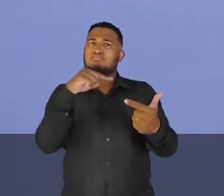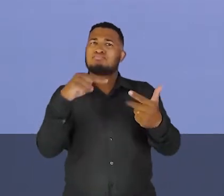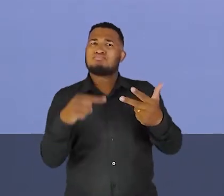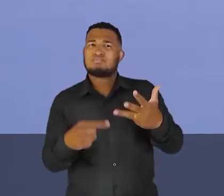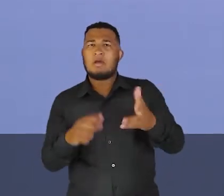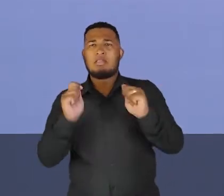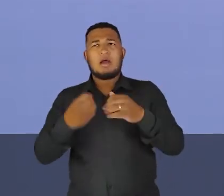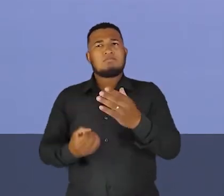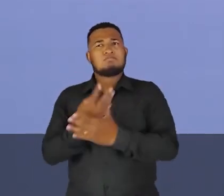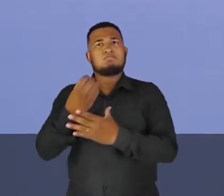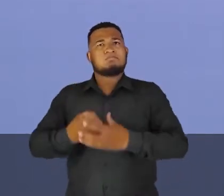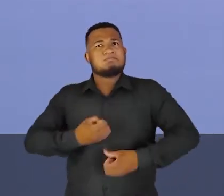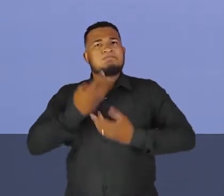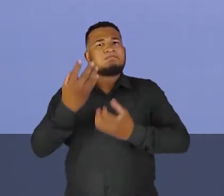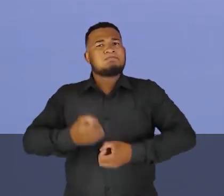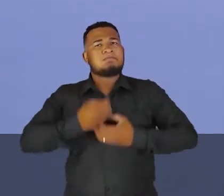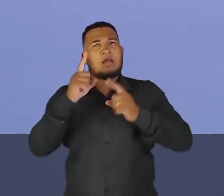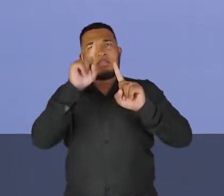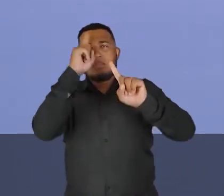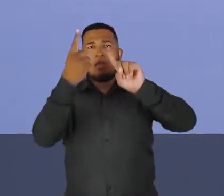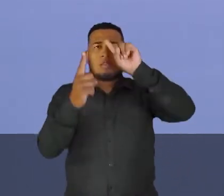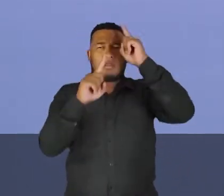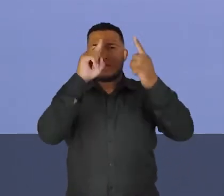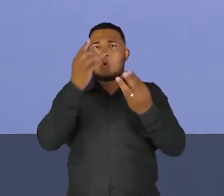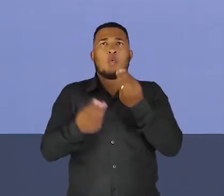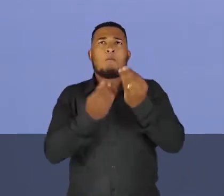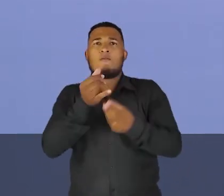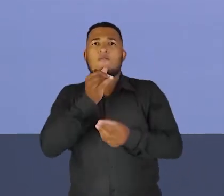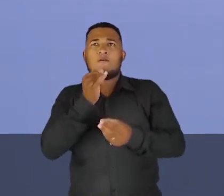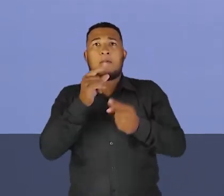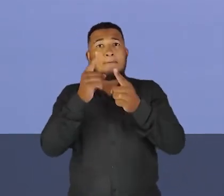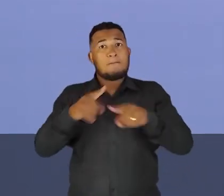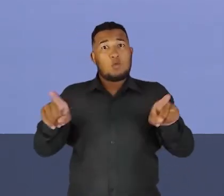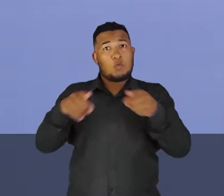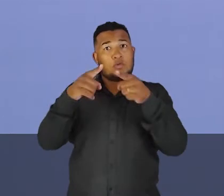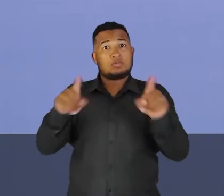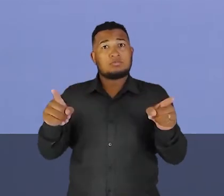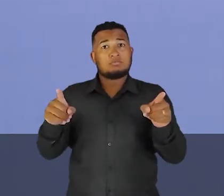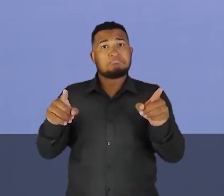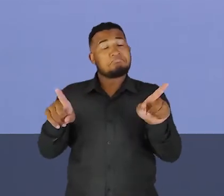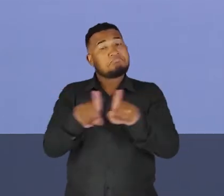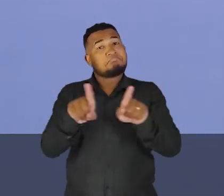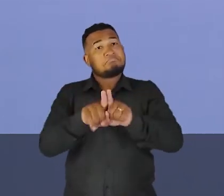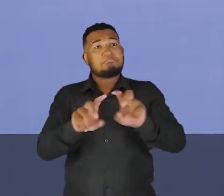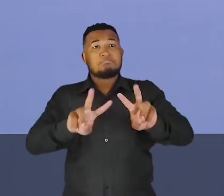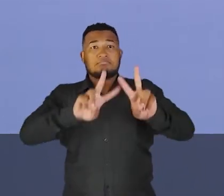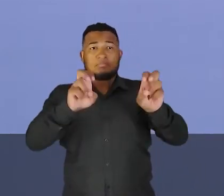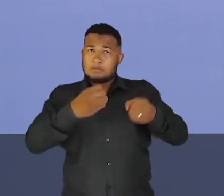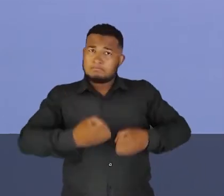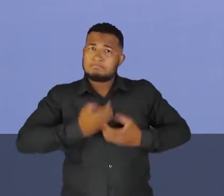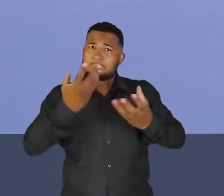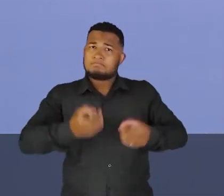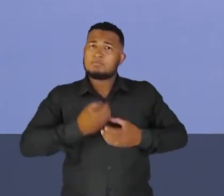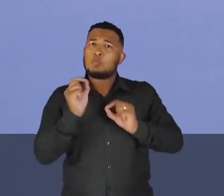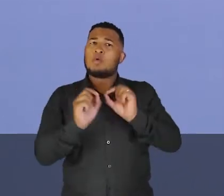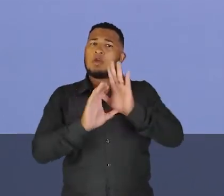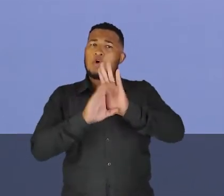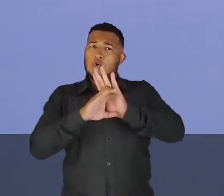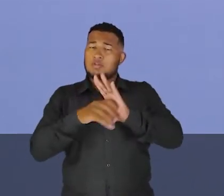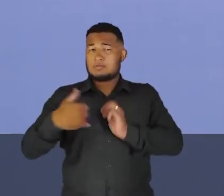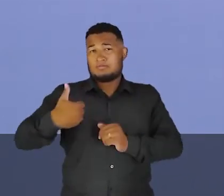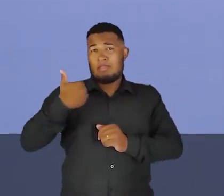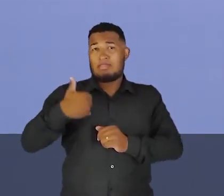músicas, né, expressar suas ideias através das músicas, através da música e pensando também na ideia de idade,